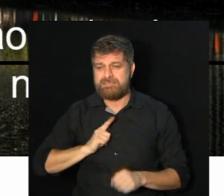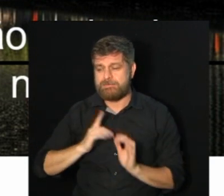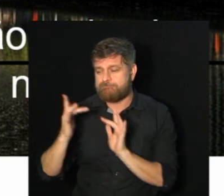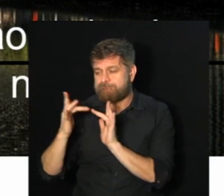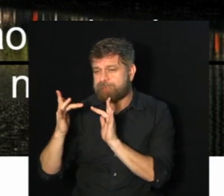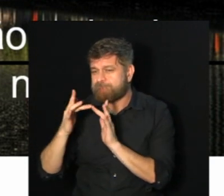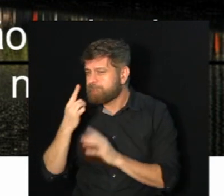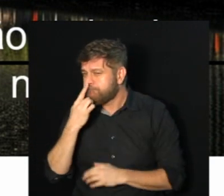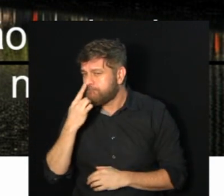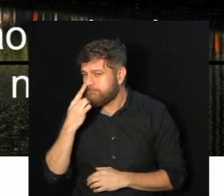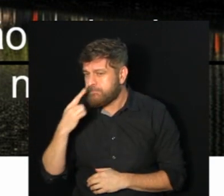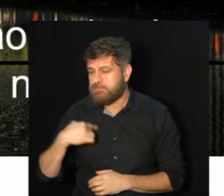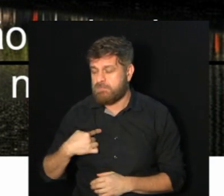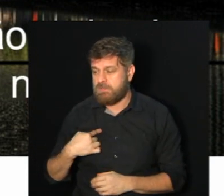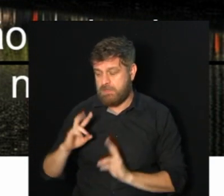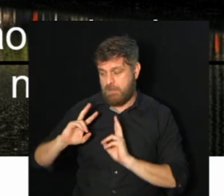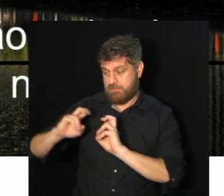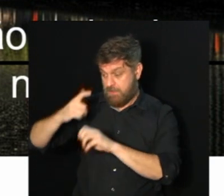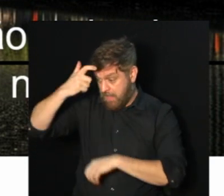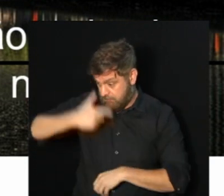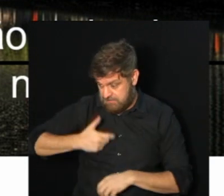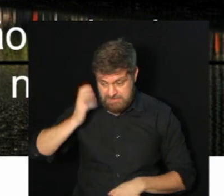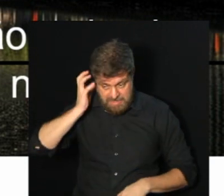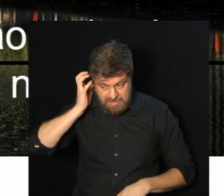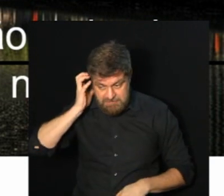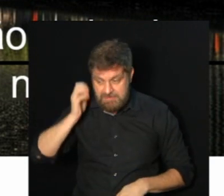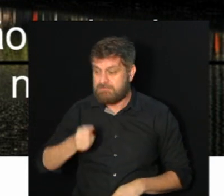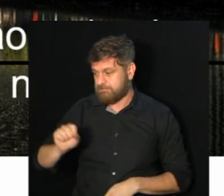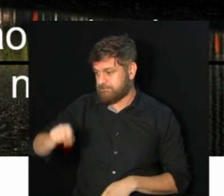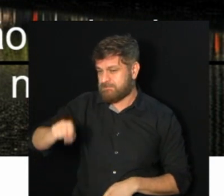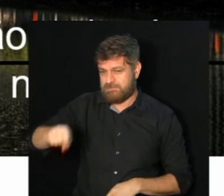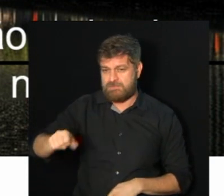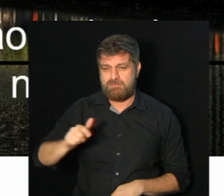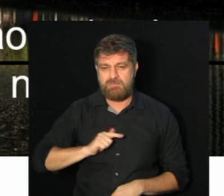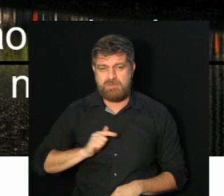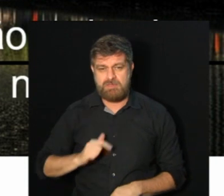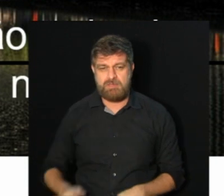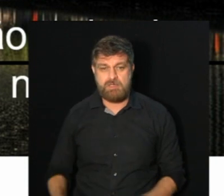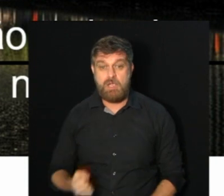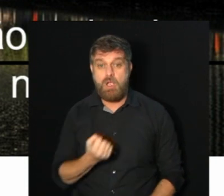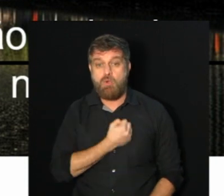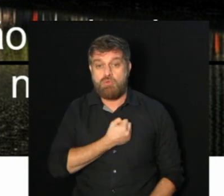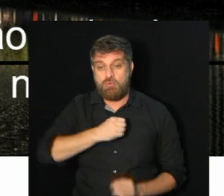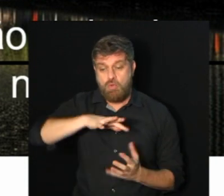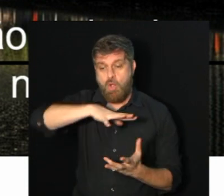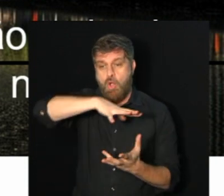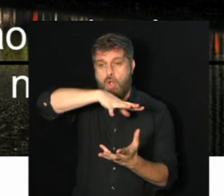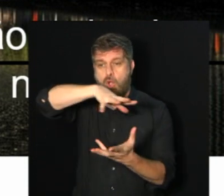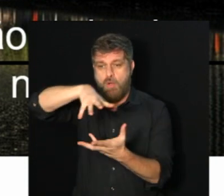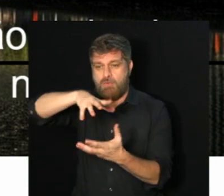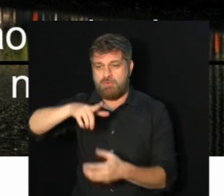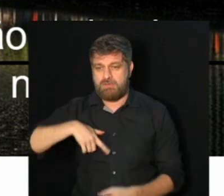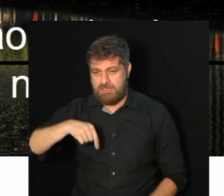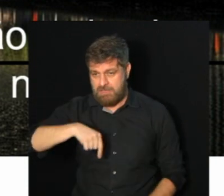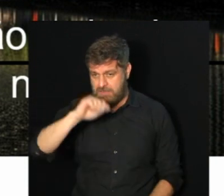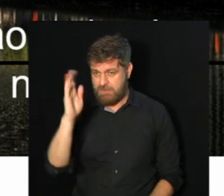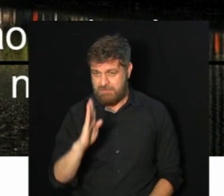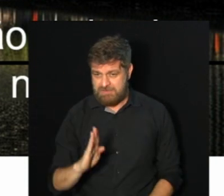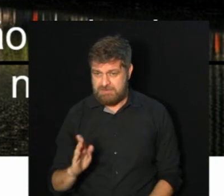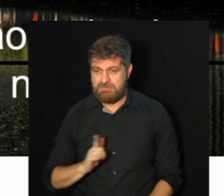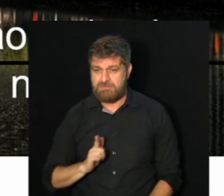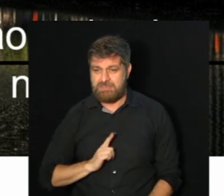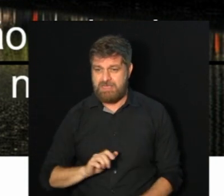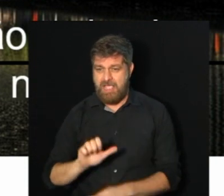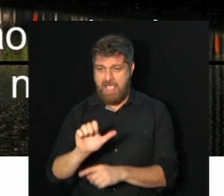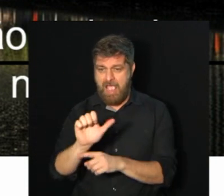reciprocidade, você é identificado, esse prefixo é mundial. Quer dizer, isso não se repete, ele é dado aqui no Brasil pela Anatel,